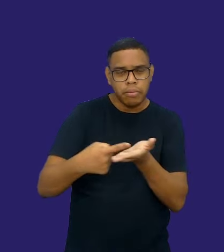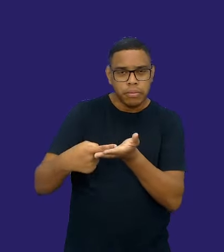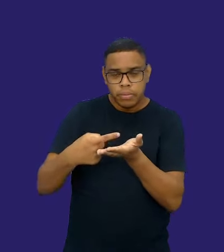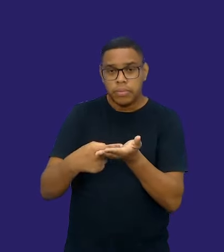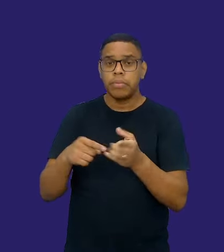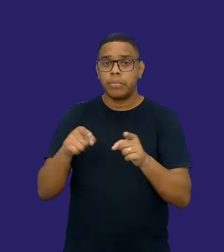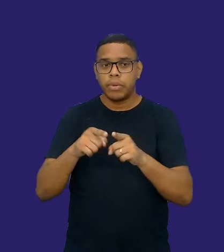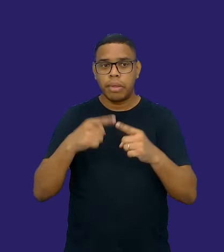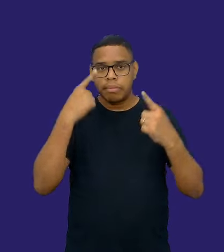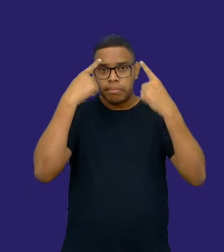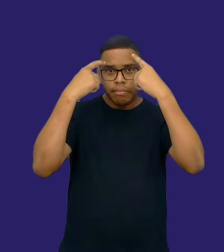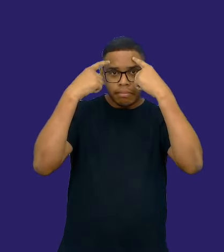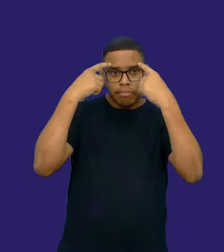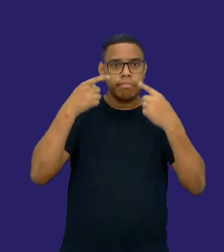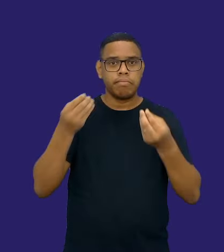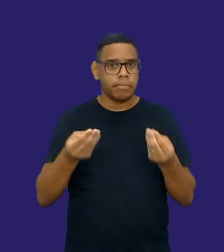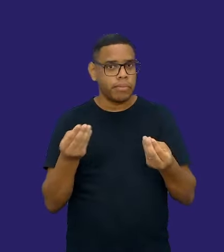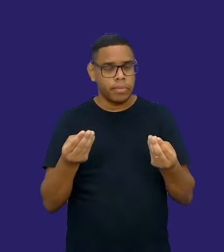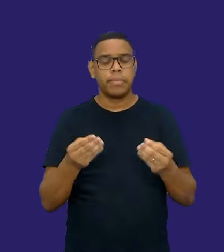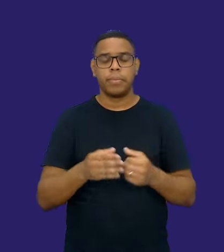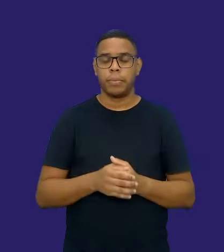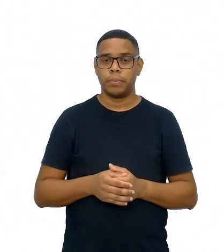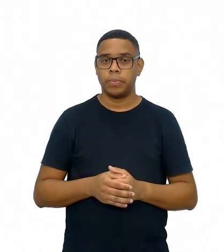vamos então